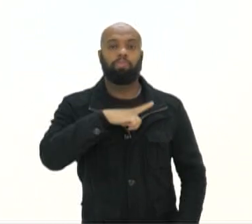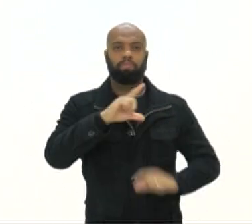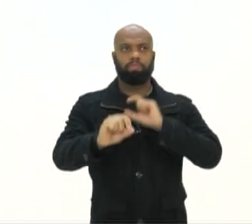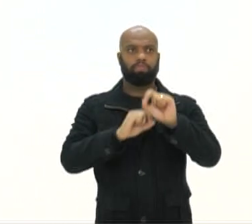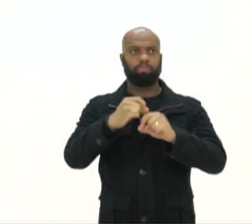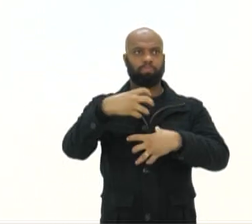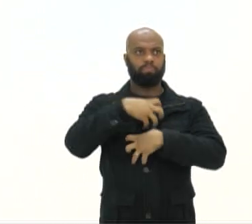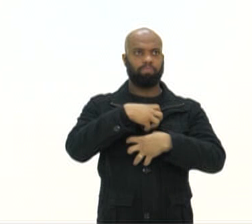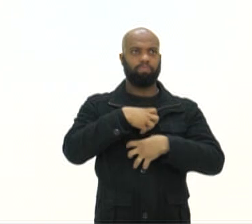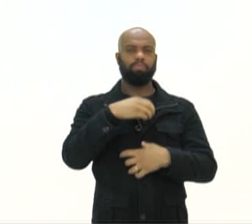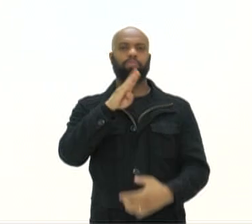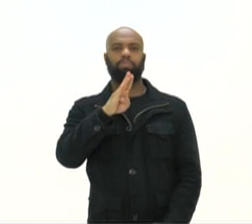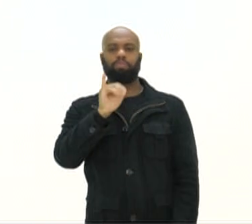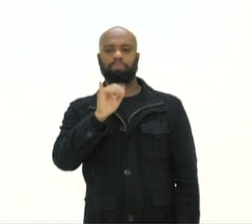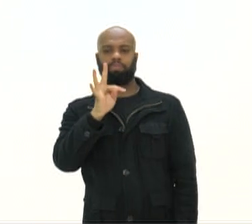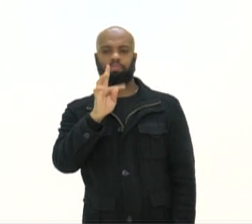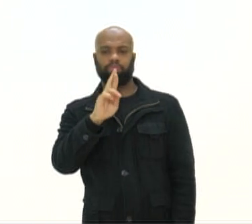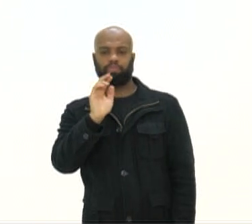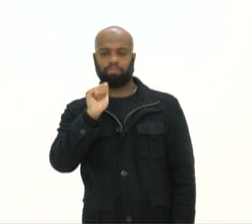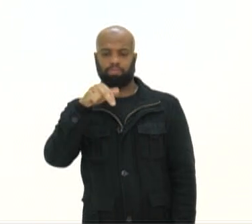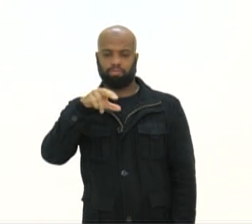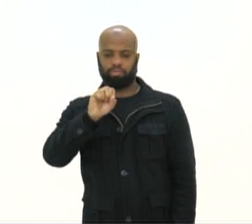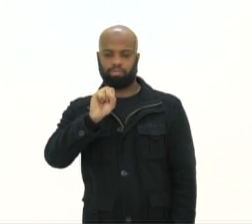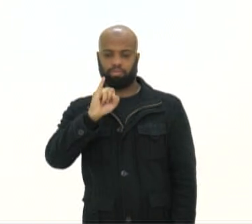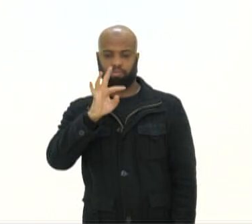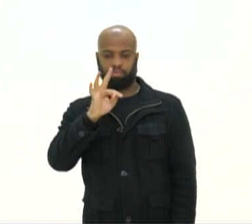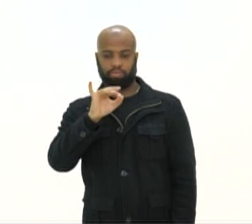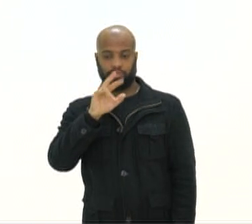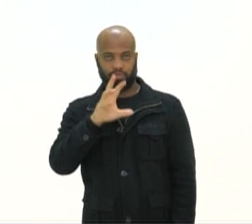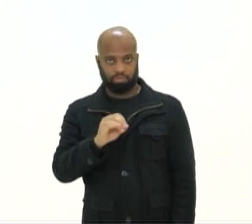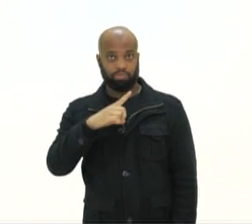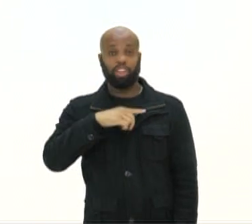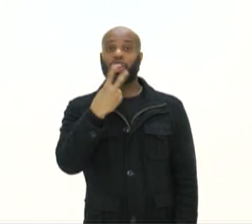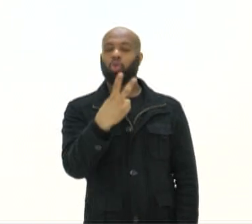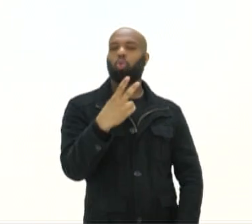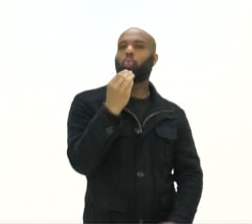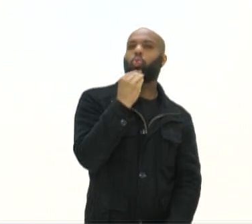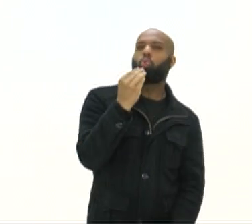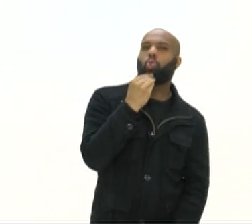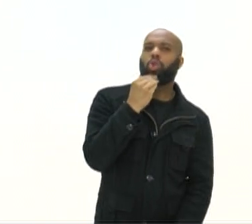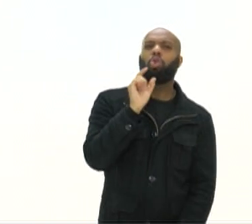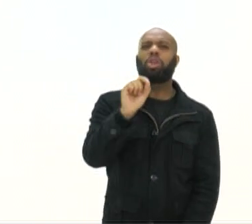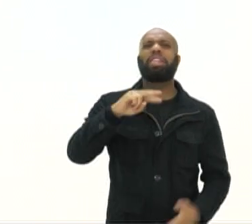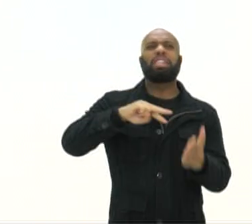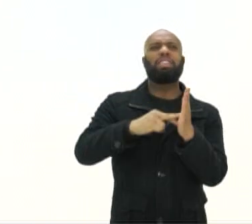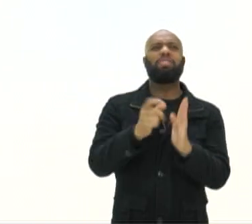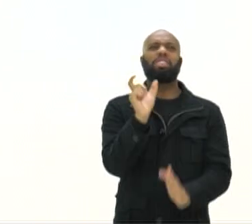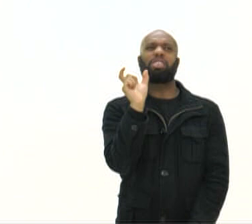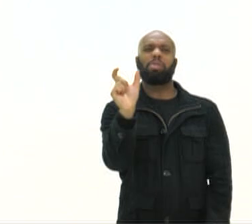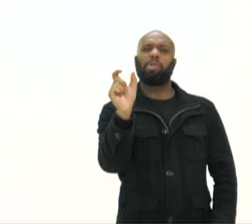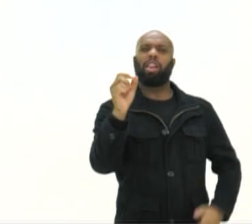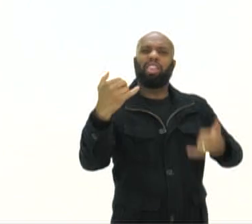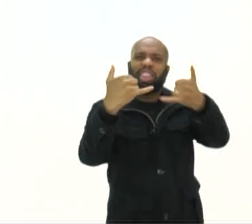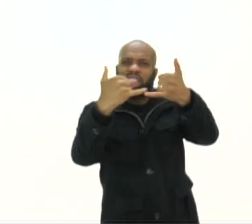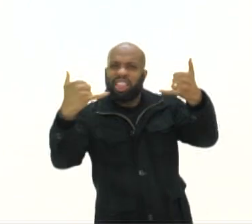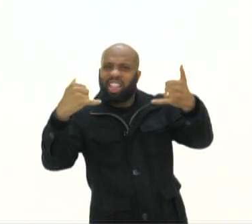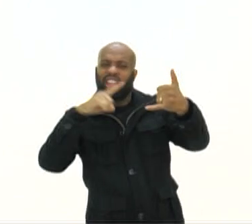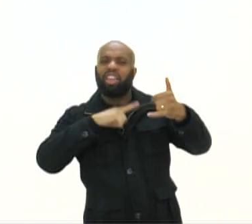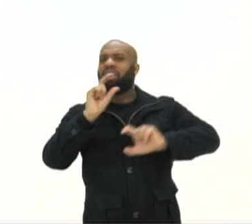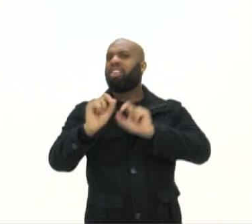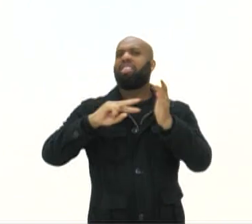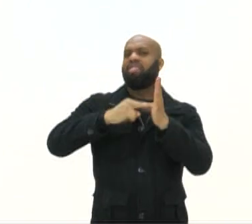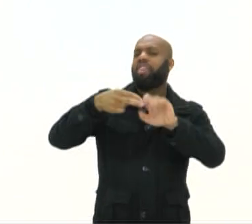Sendo assim, há duas possibilidades de voz passiva. Então, o que eu quero dizer com bitransitividade, um verbo